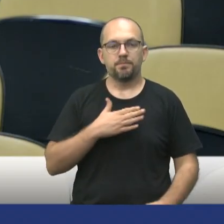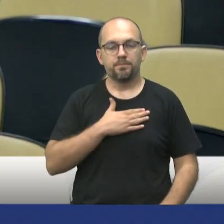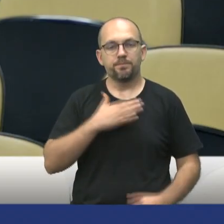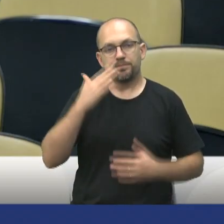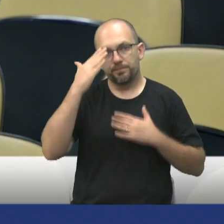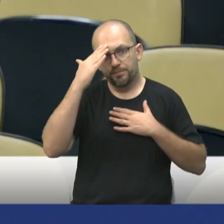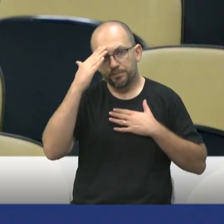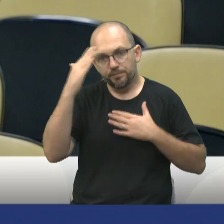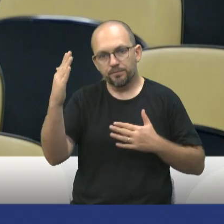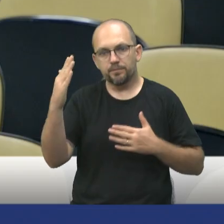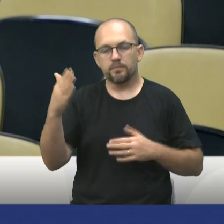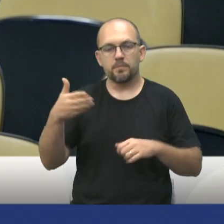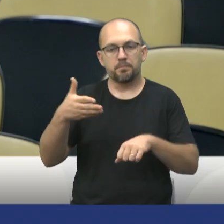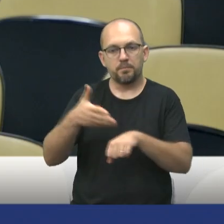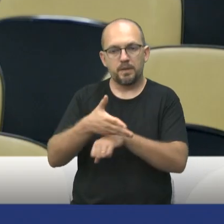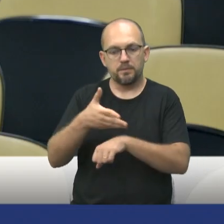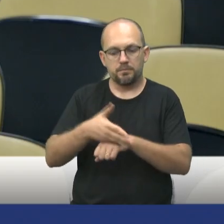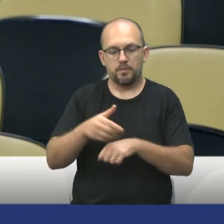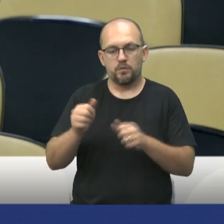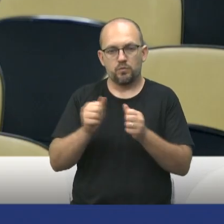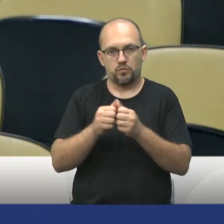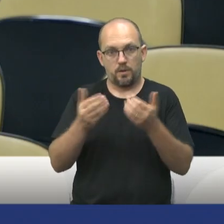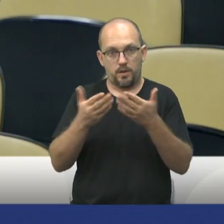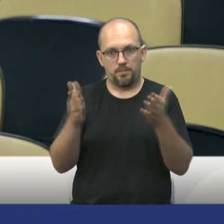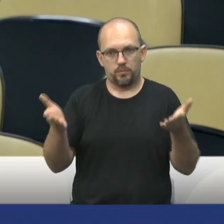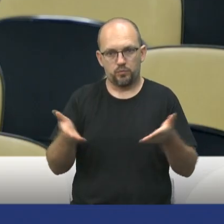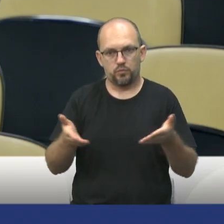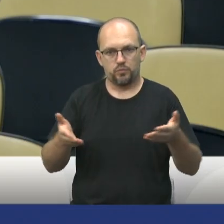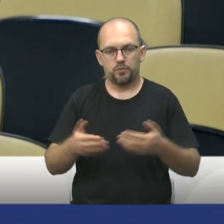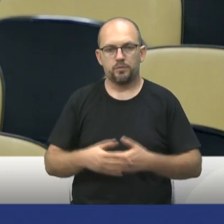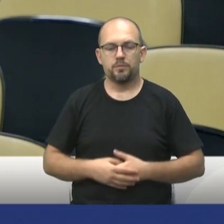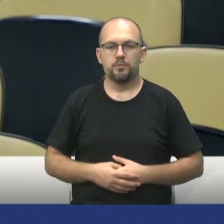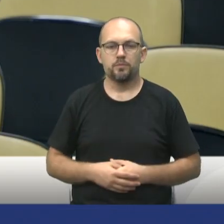aqui participando, aberto, né?